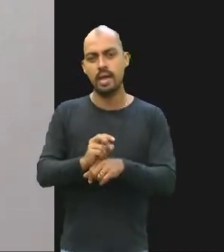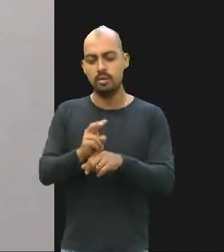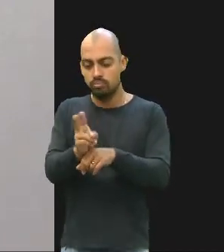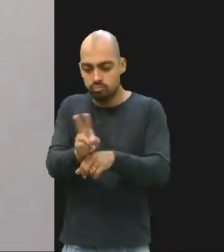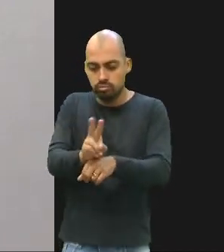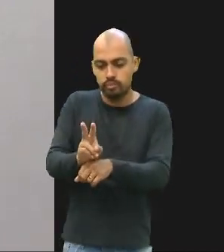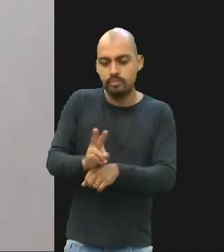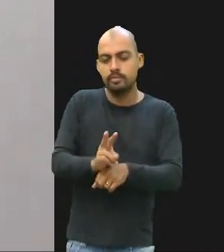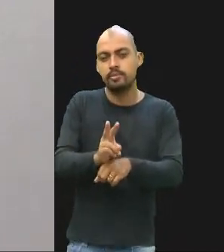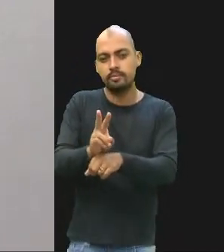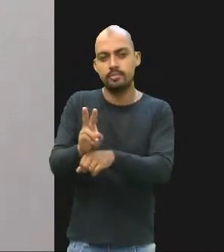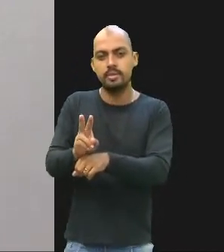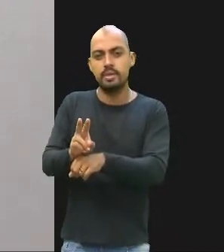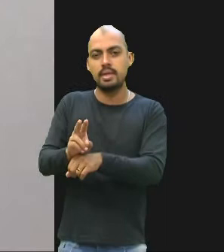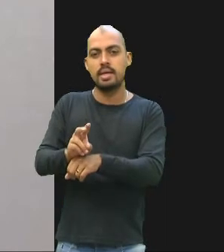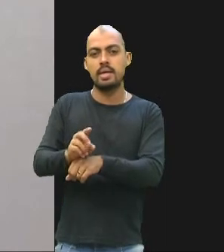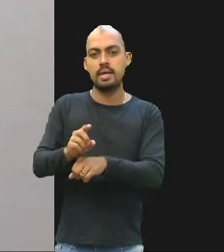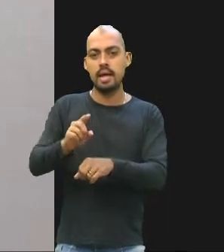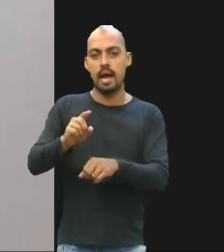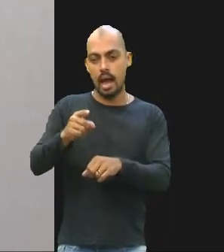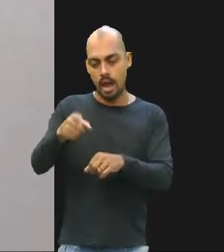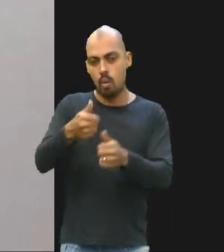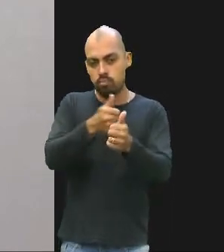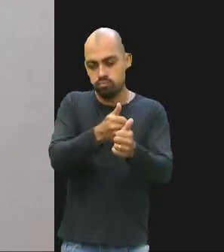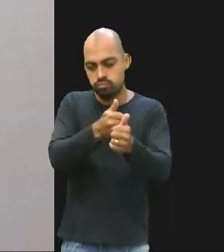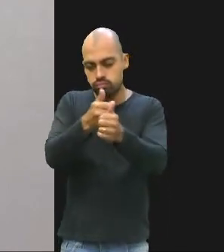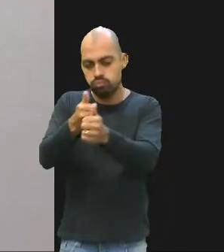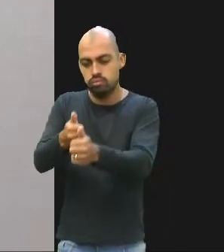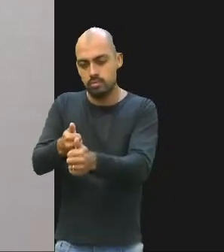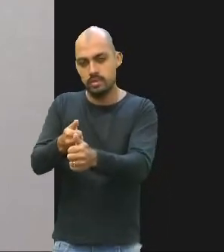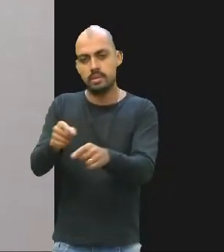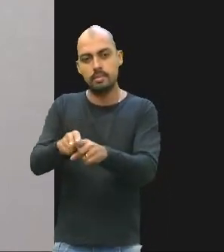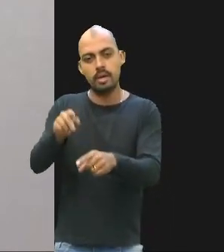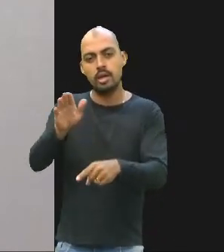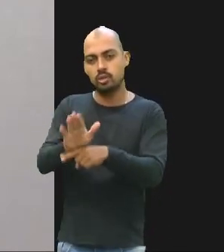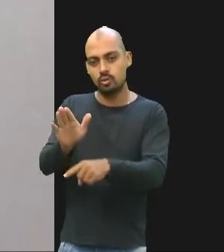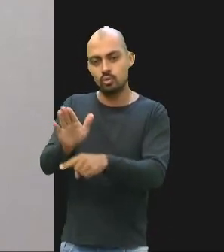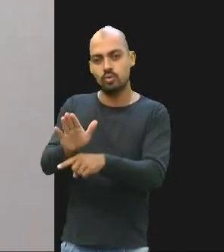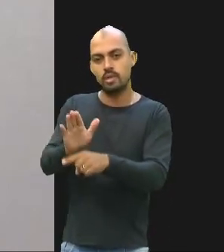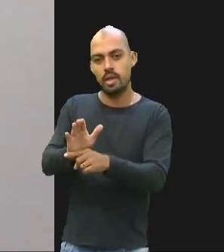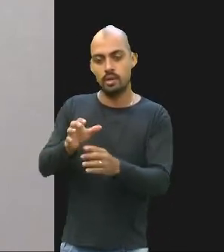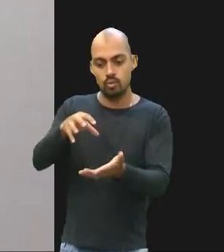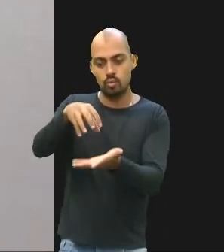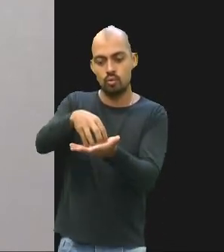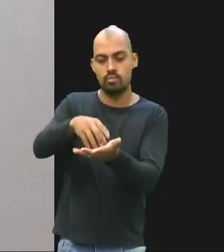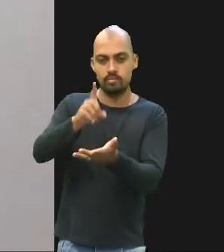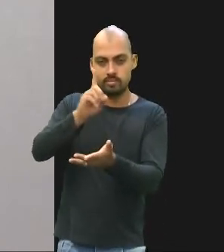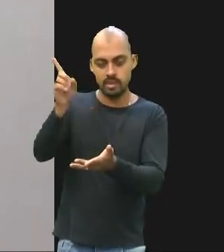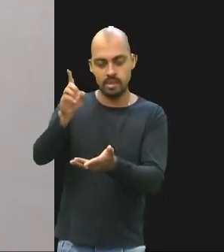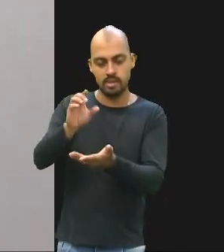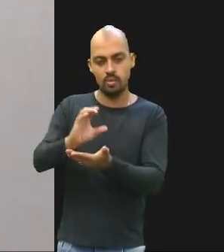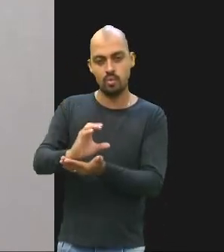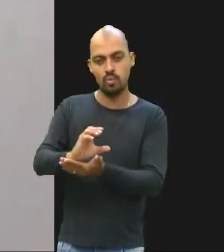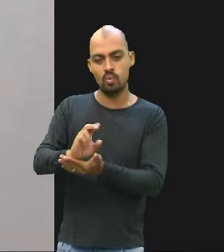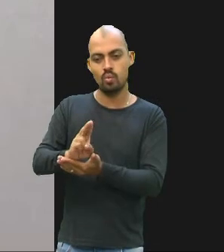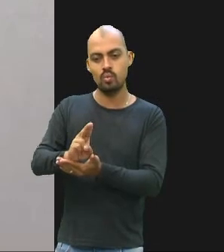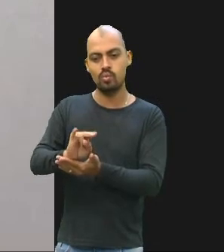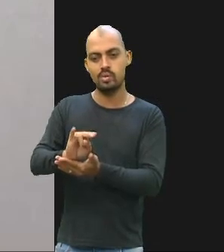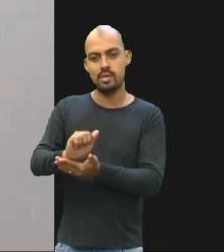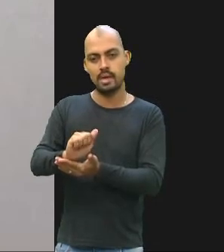parte de monitoramento e resgate, e acabei acompanhando também e ajudando o pessoal da UFMT em Cuiabá. Ela